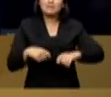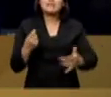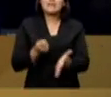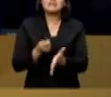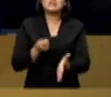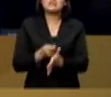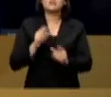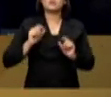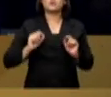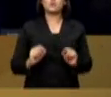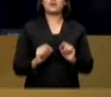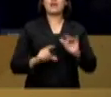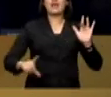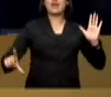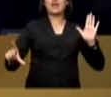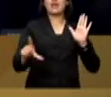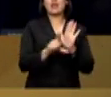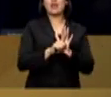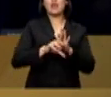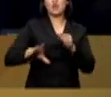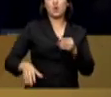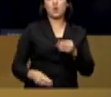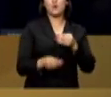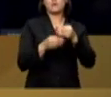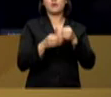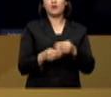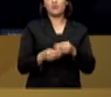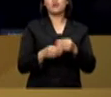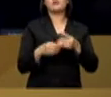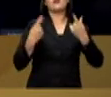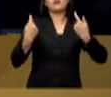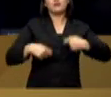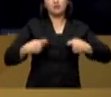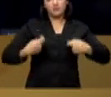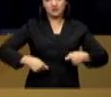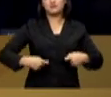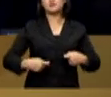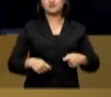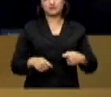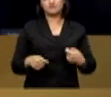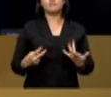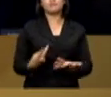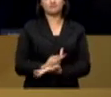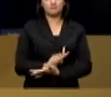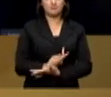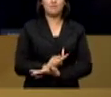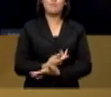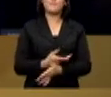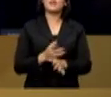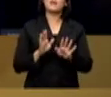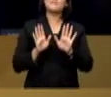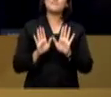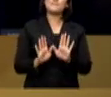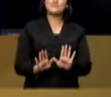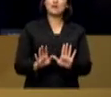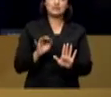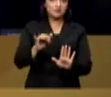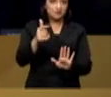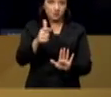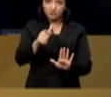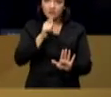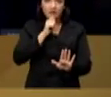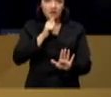edição de normas infraconstitucionais que devem ser veiculadas por lei complementar. Todavia, enquanto não editada a